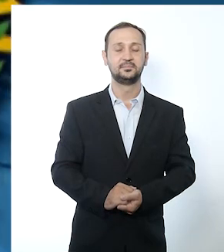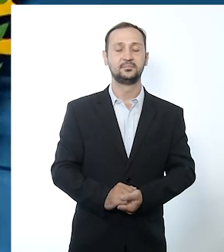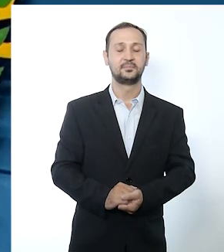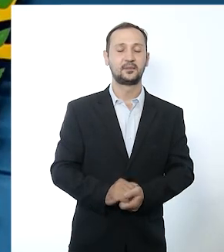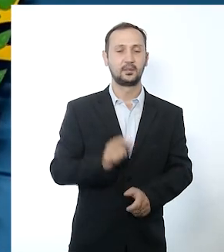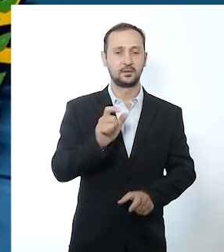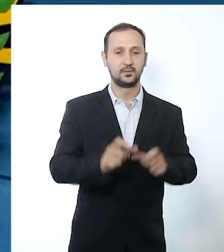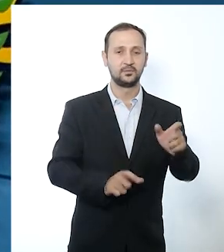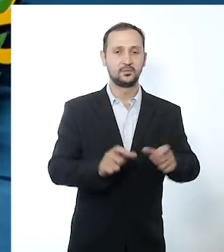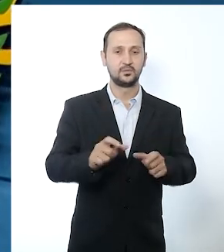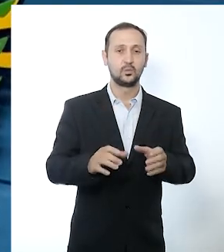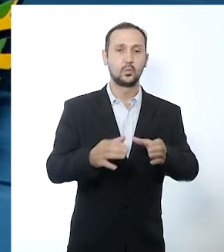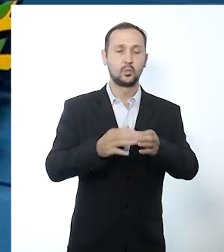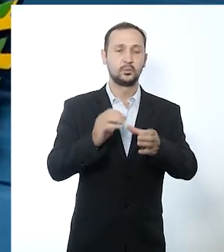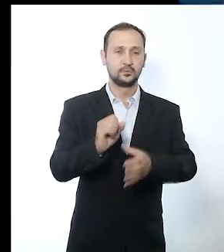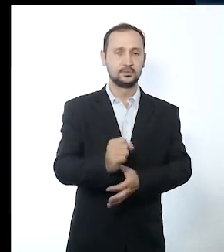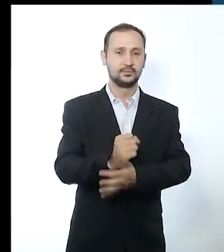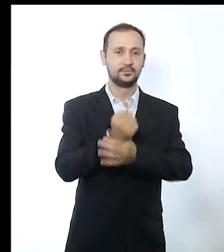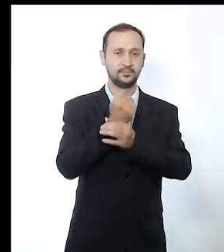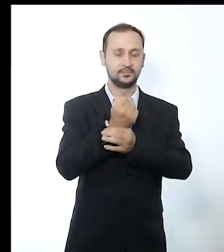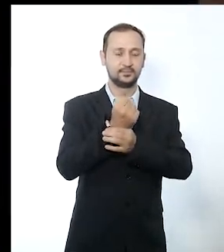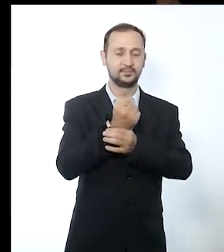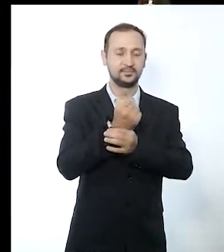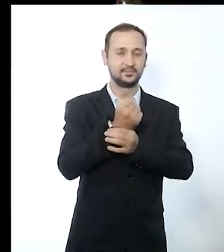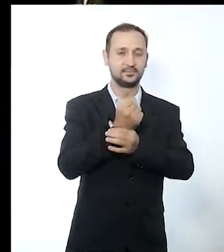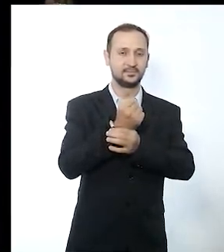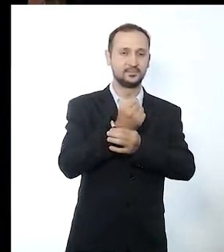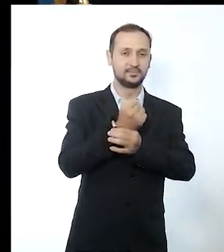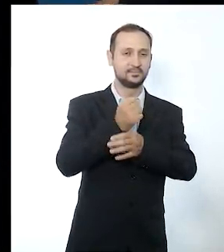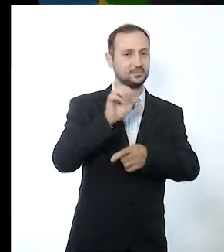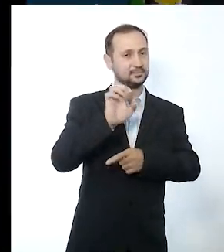Aos membros da Defensoria Pública Estadual.